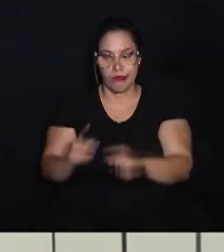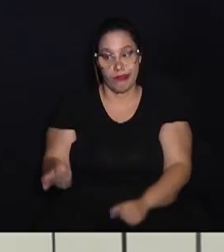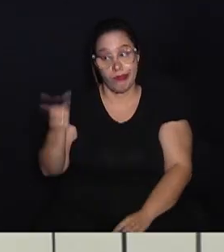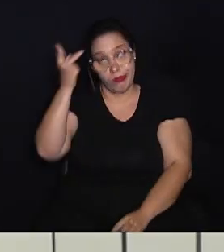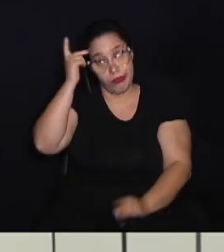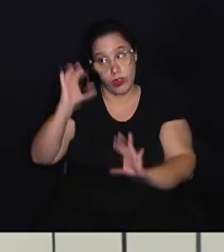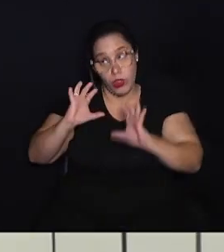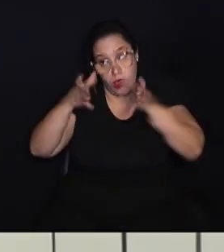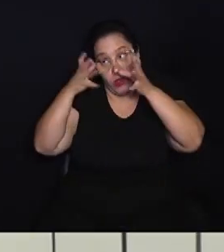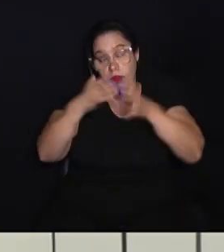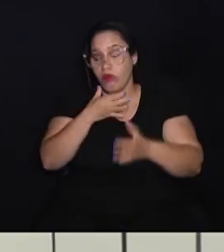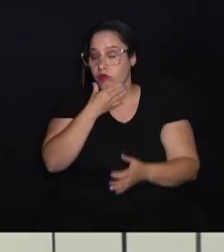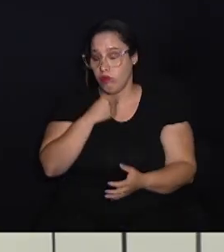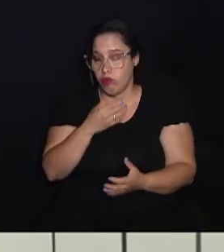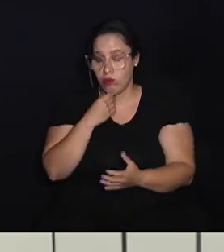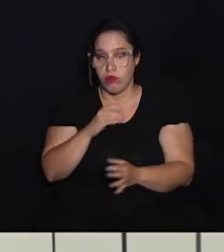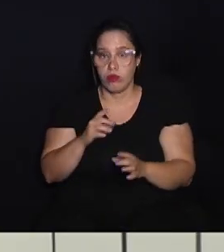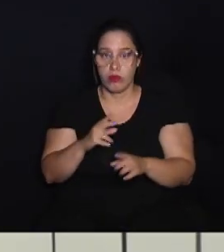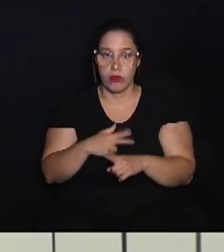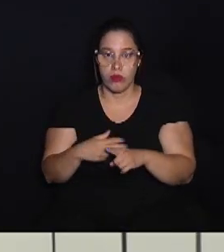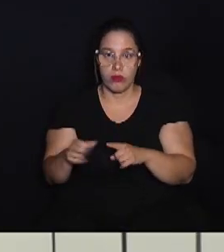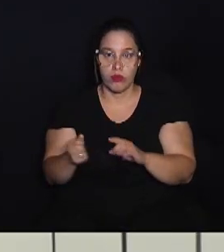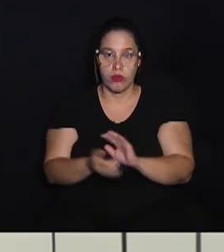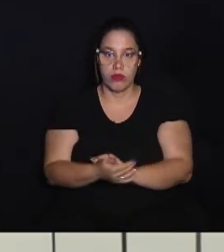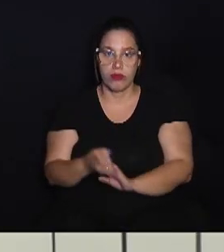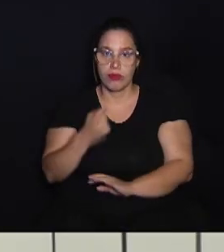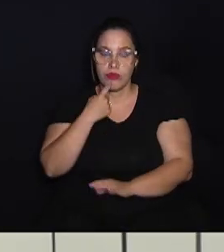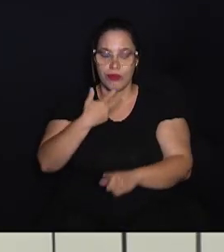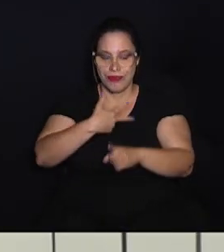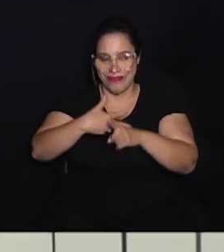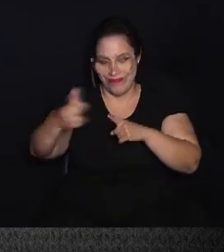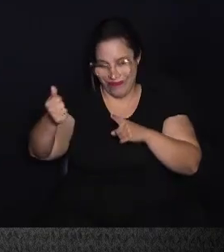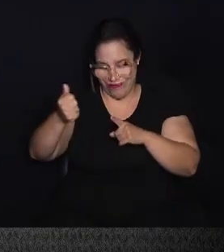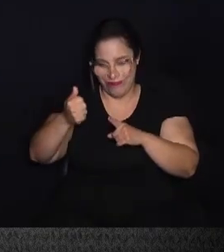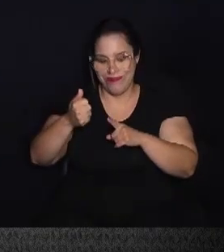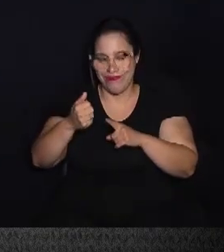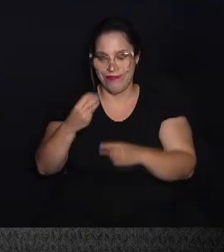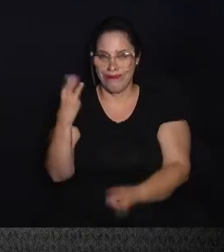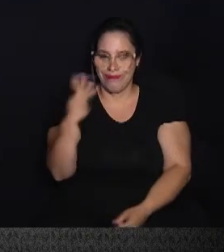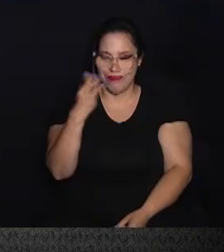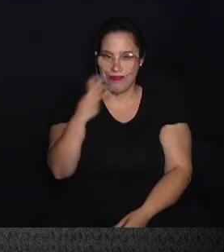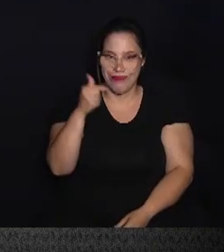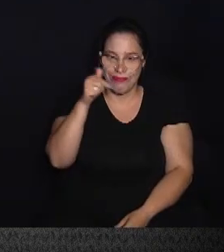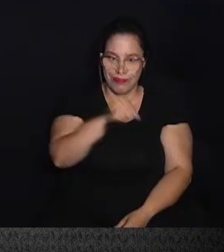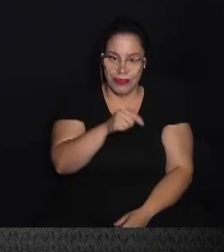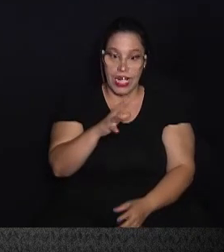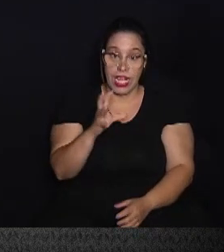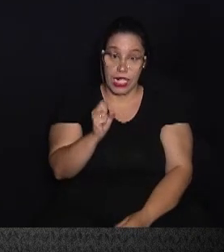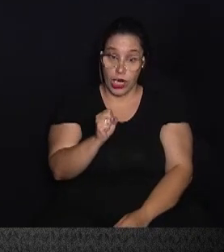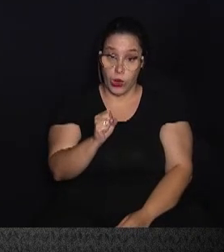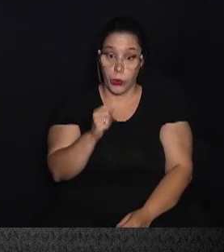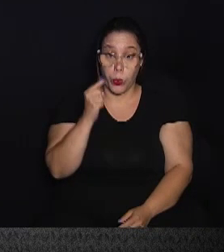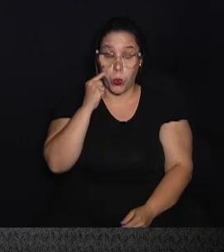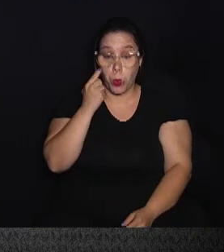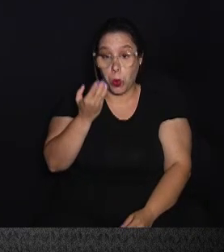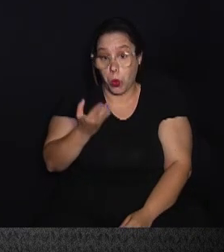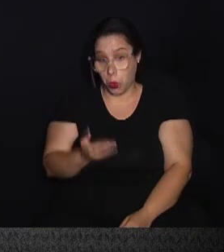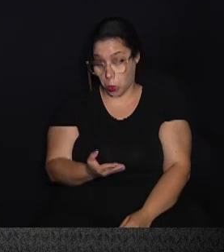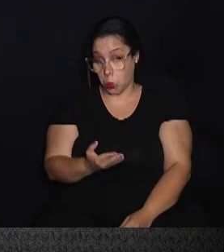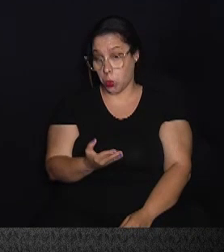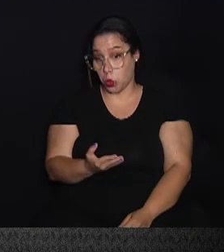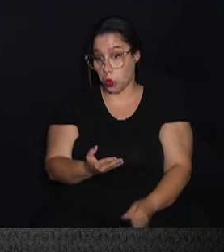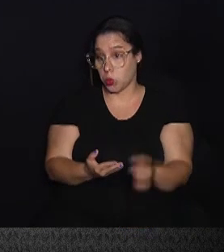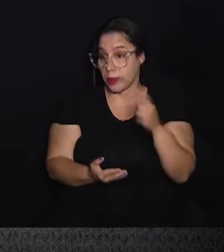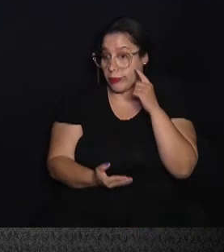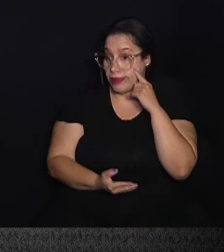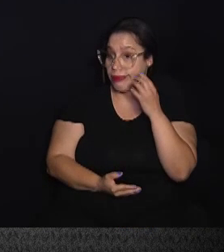Vôlei Masculino, o time campineiro venceu a partida por 3-0, com parciais de